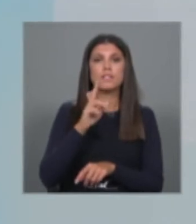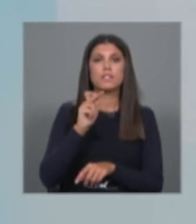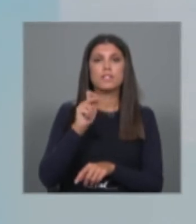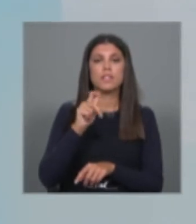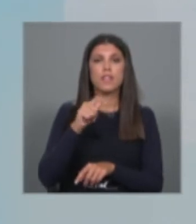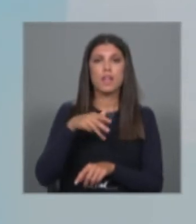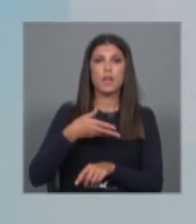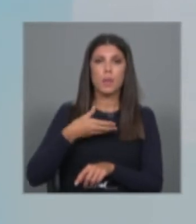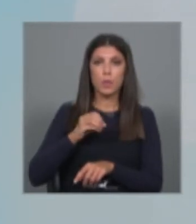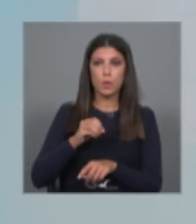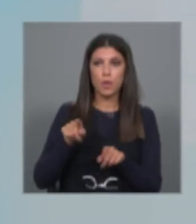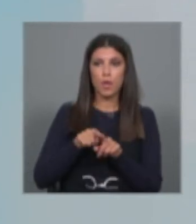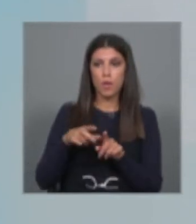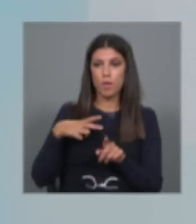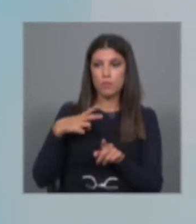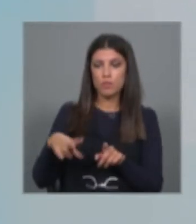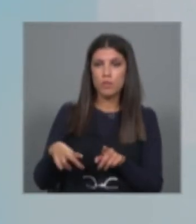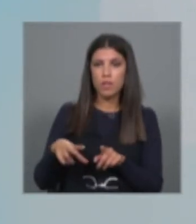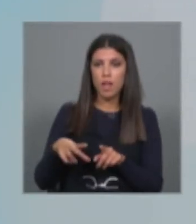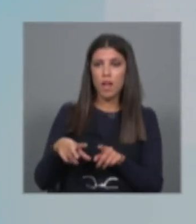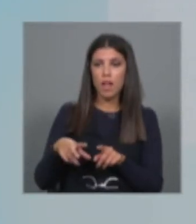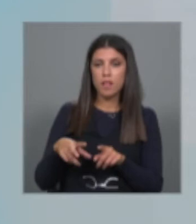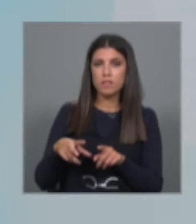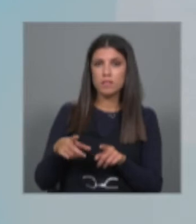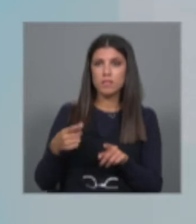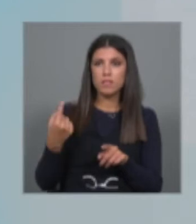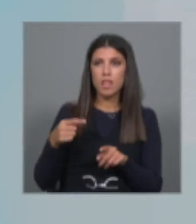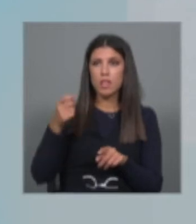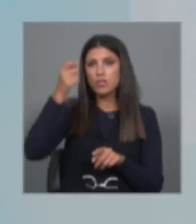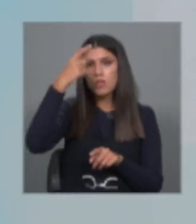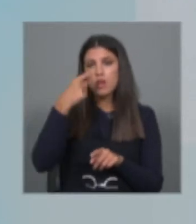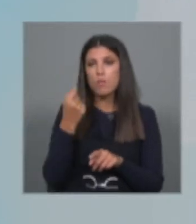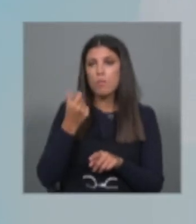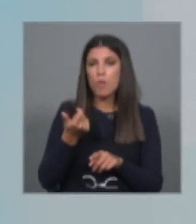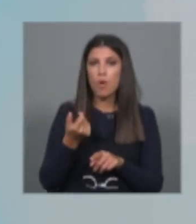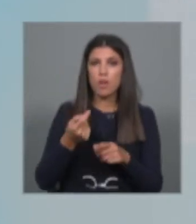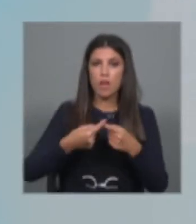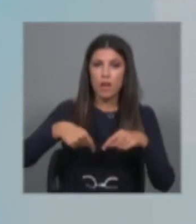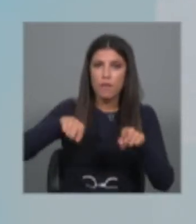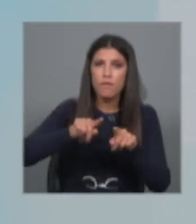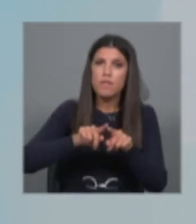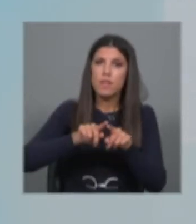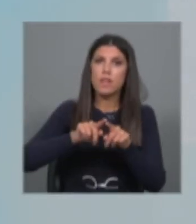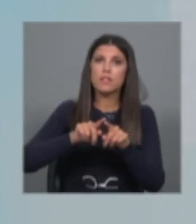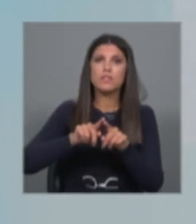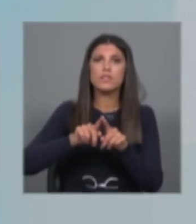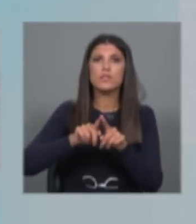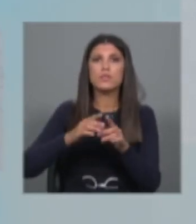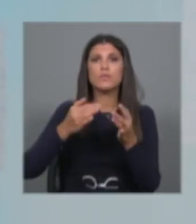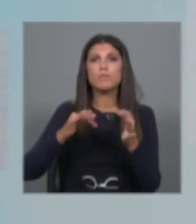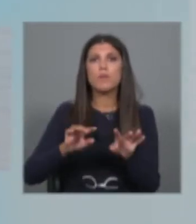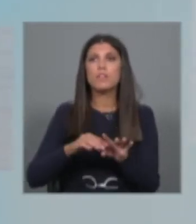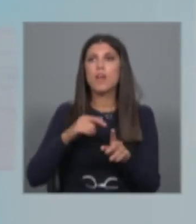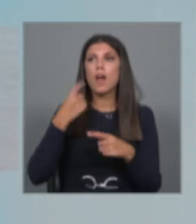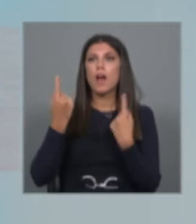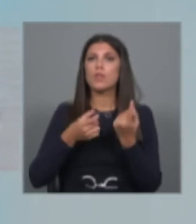frágil, ou seja, quase irrisória em termos de realização de referendos. Há países que recorrem à figura do referendo de forma muito